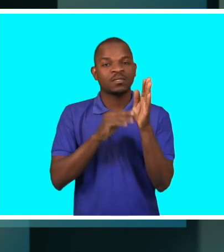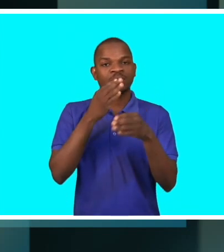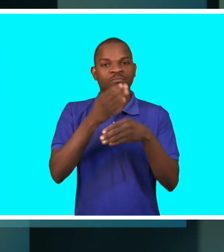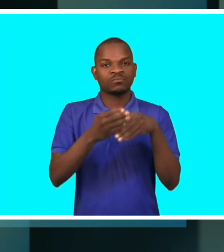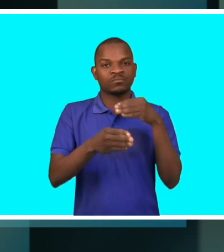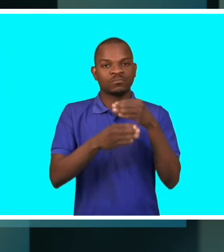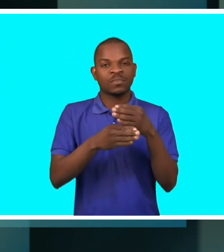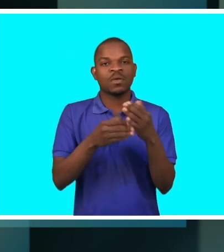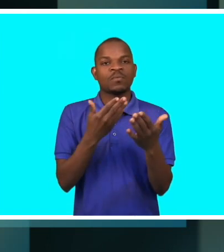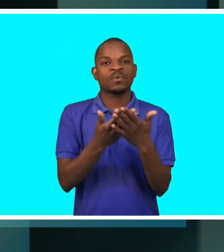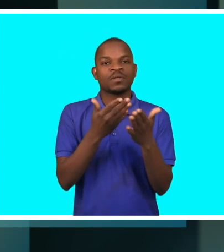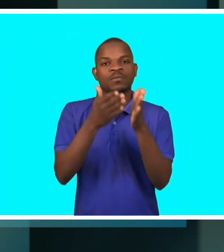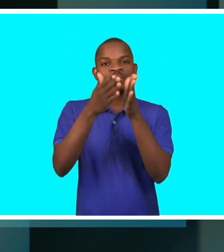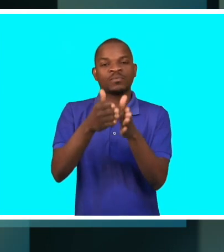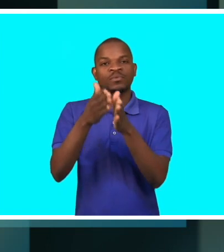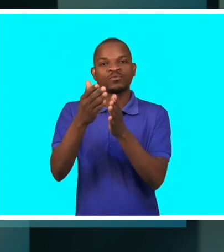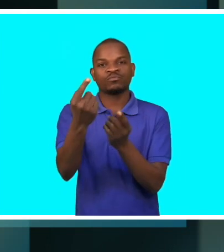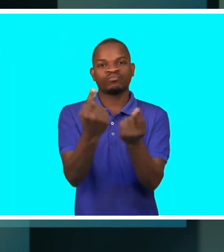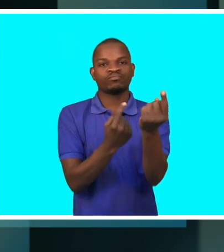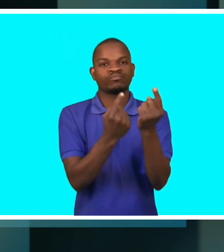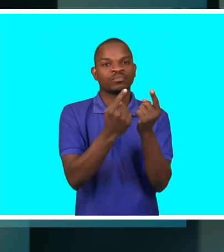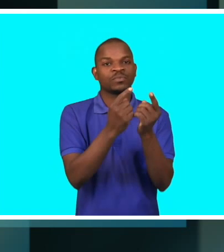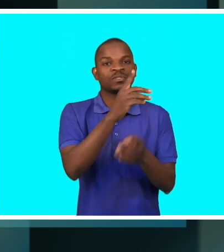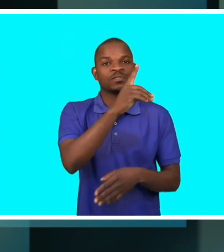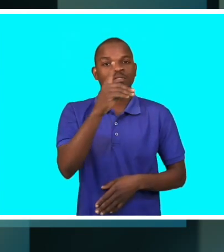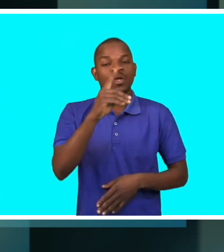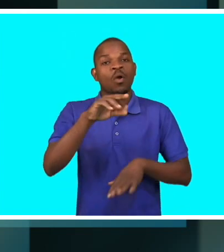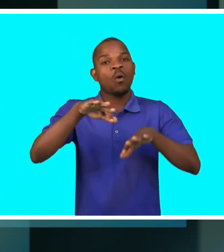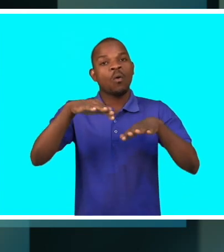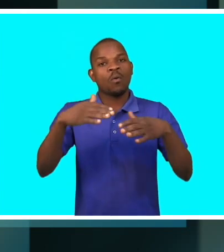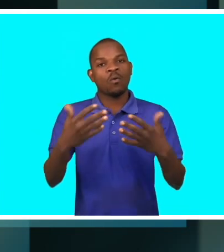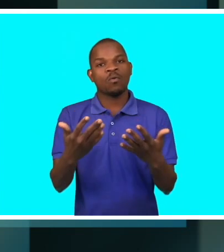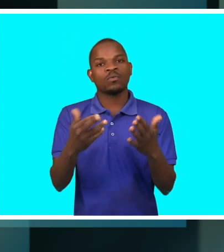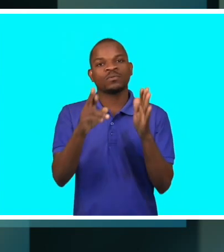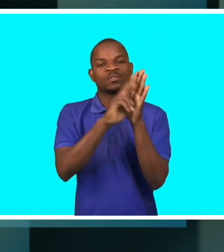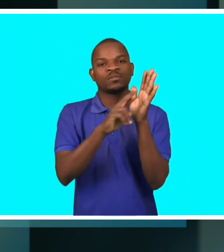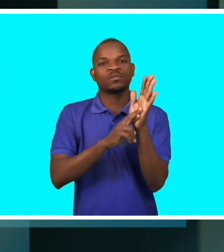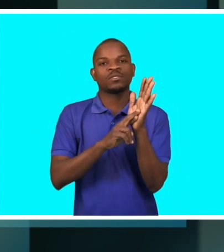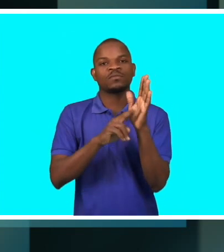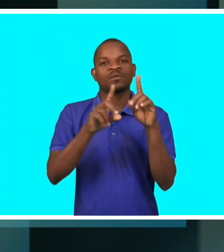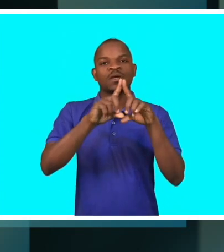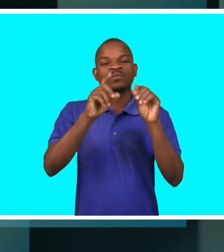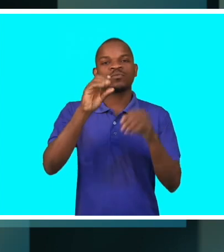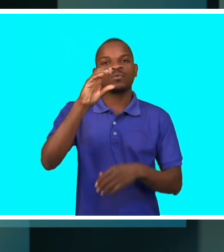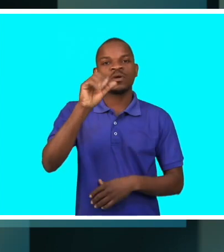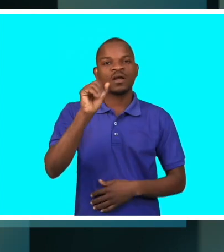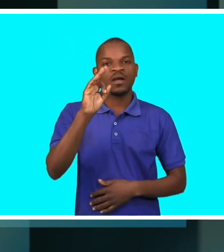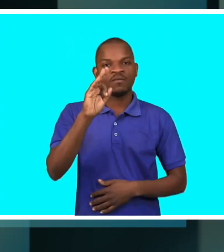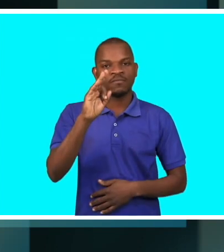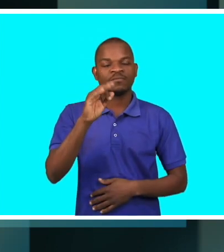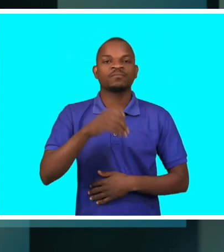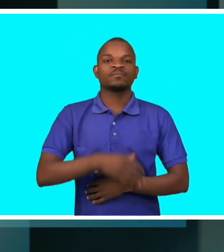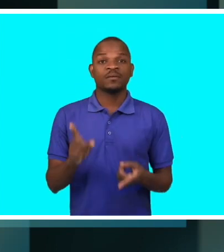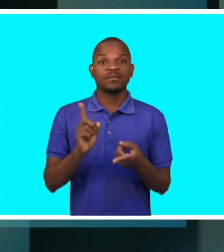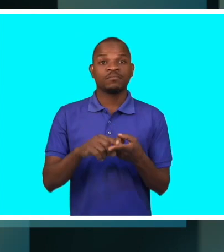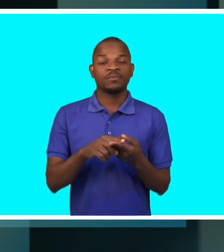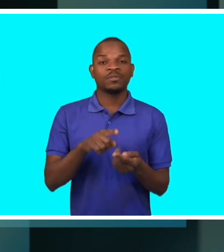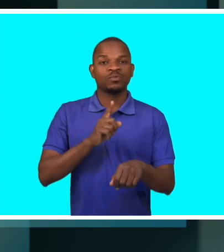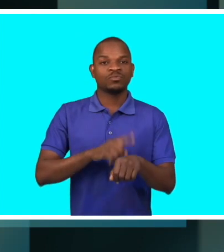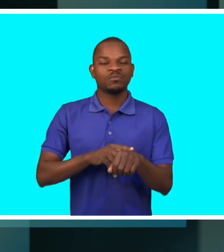construção para acomodar as pessoas com deficiência ou foram, são regras estabelecidas pela CAF e a FIFA?